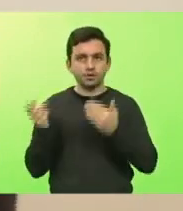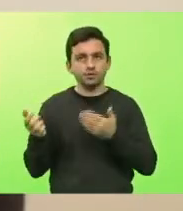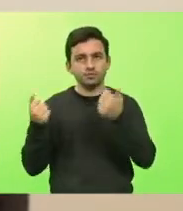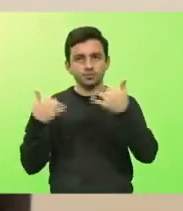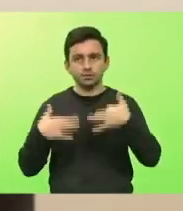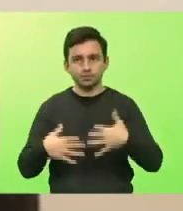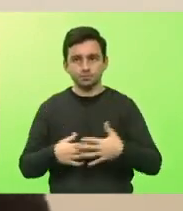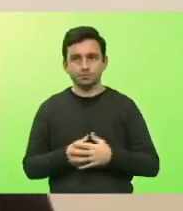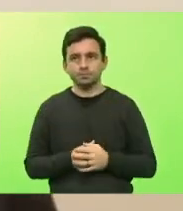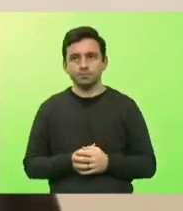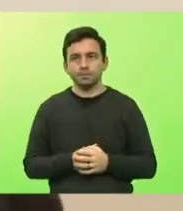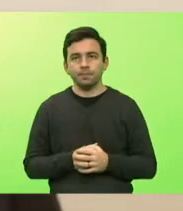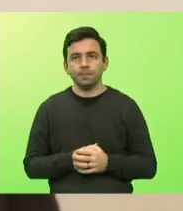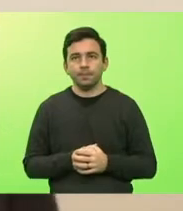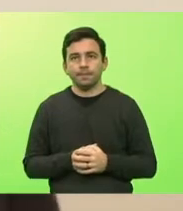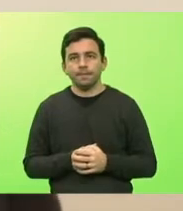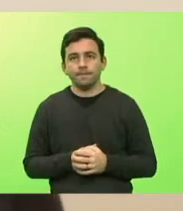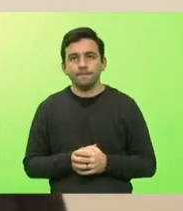quero